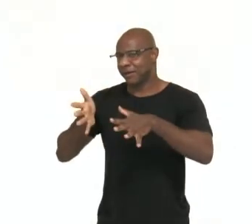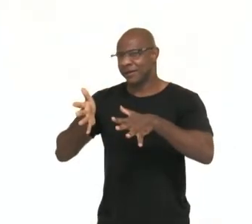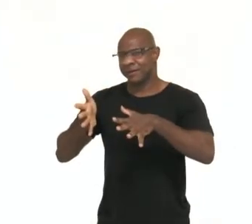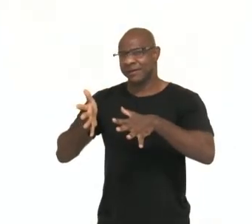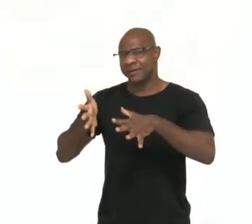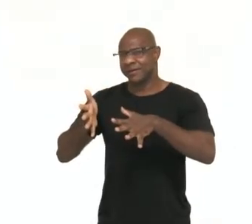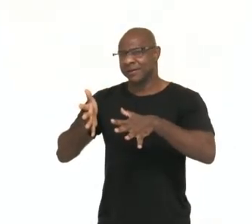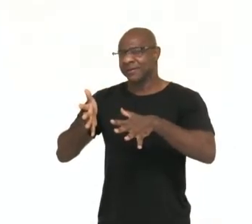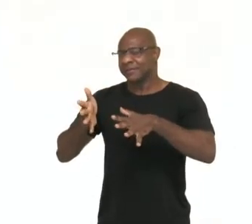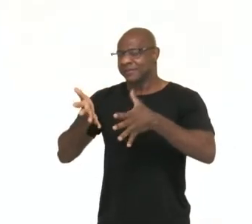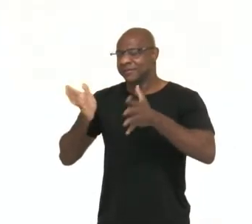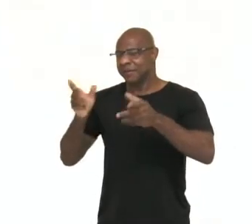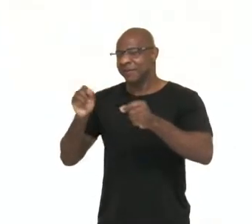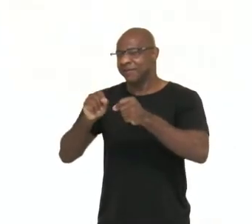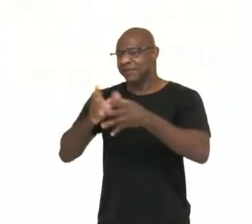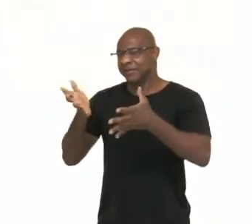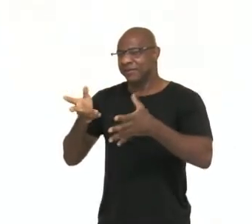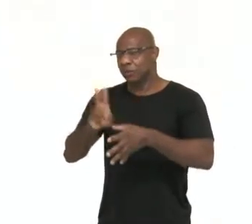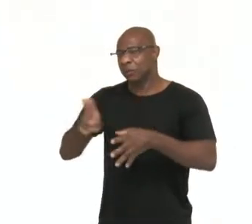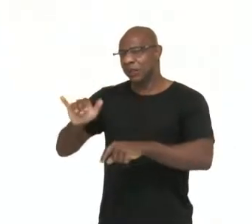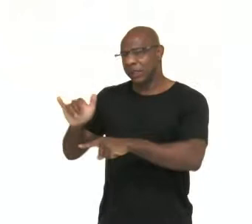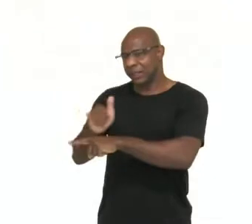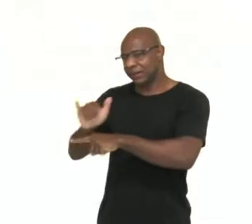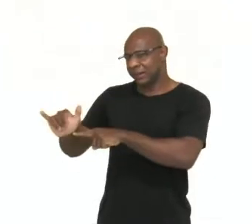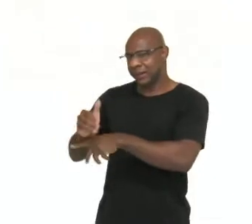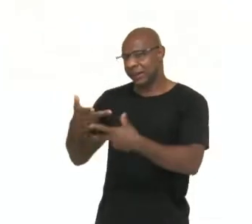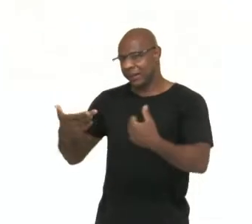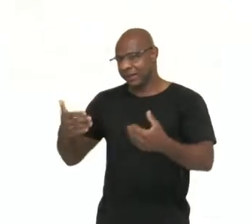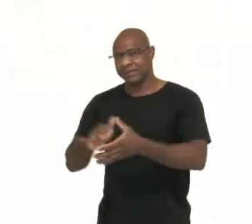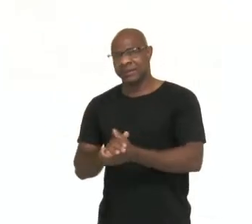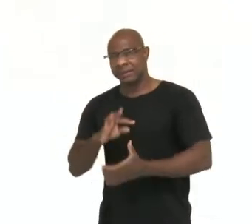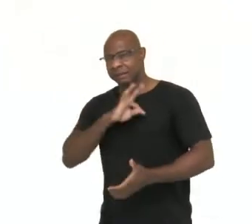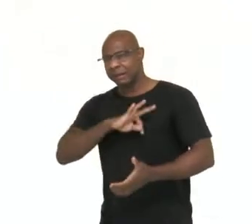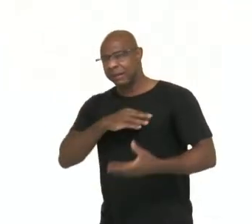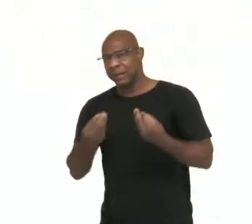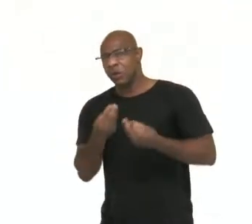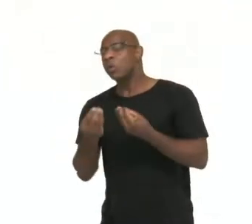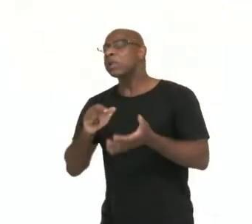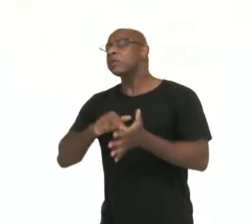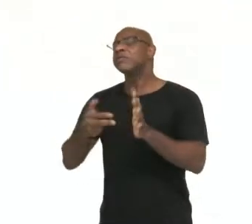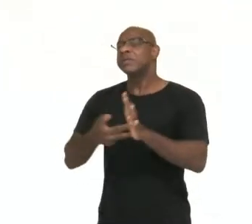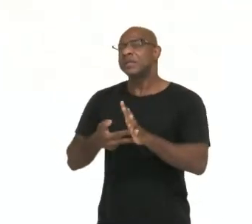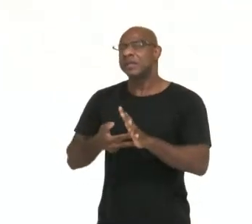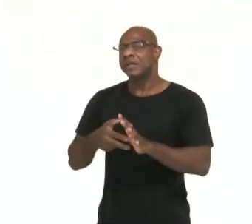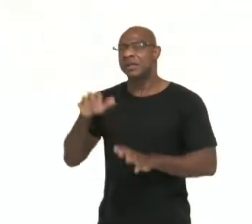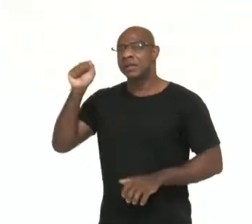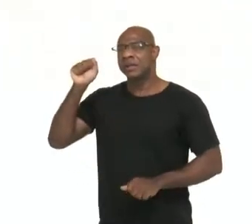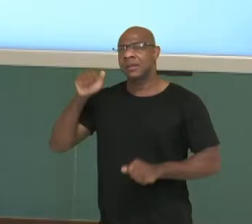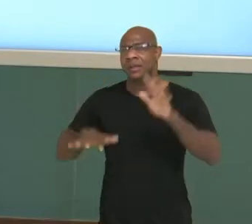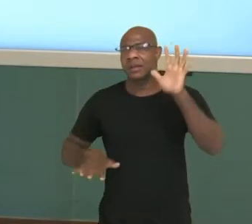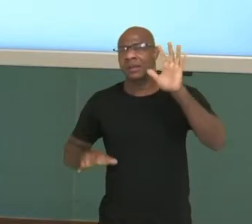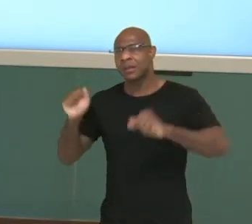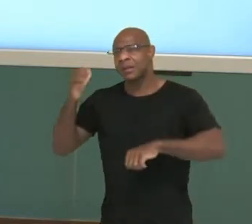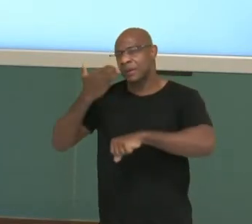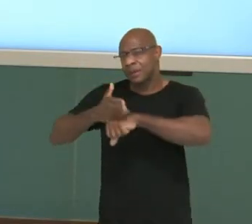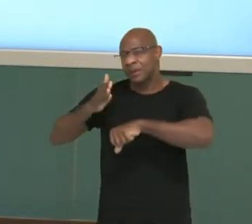técnica? E aí, vamos lá, vamos ver um pouquinho o que significa esta